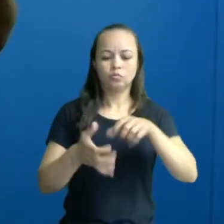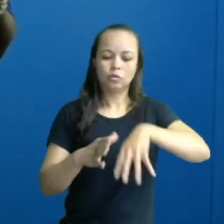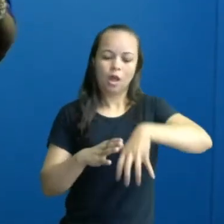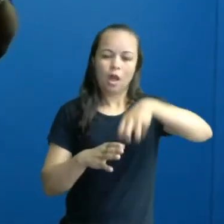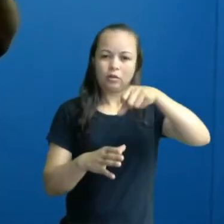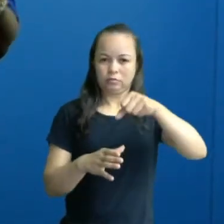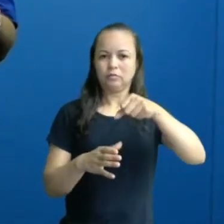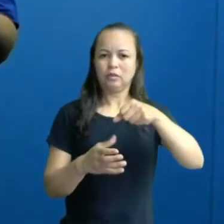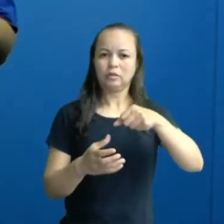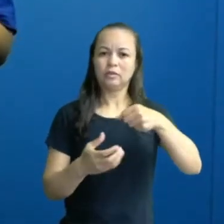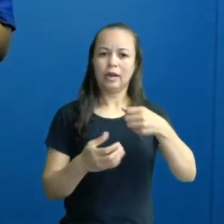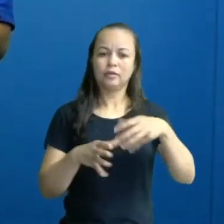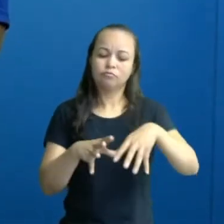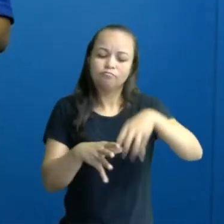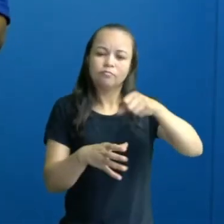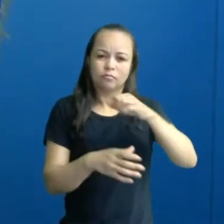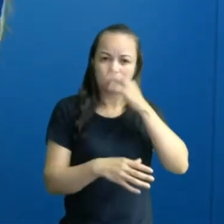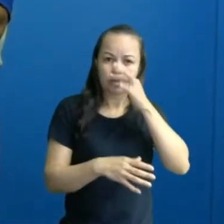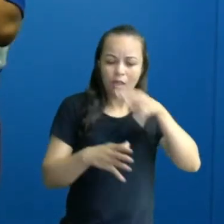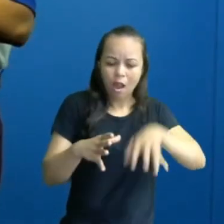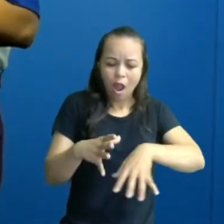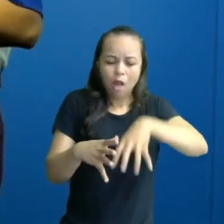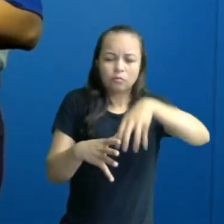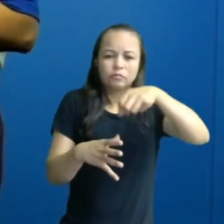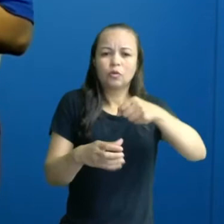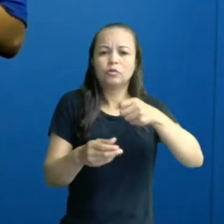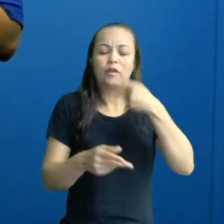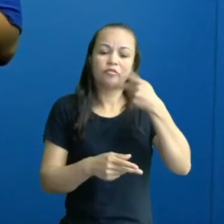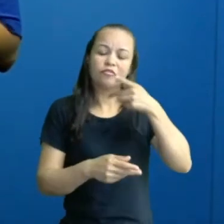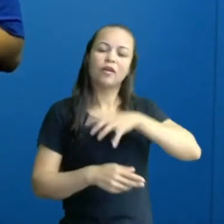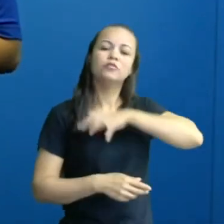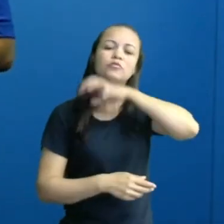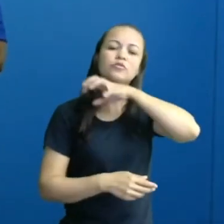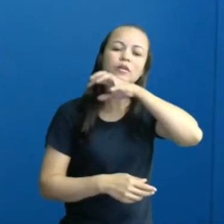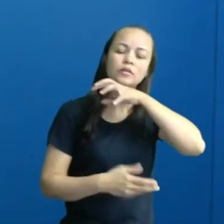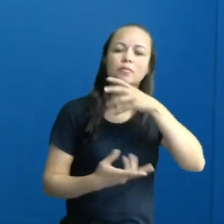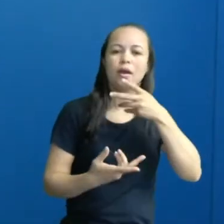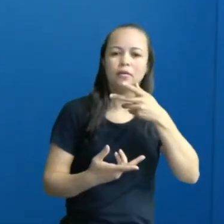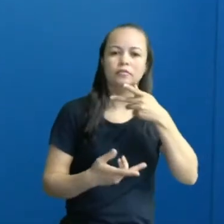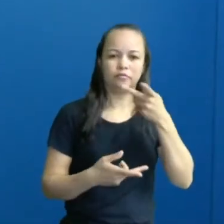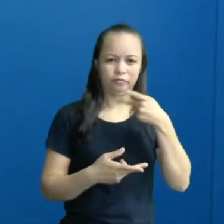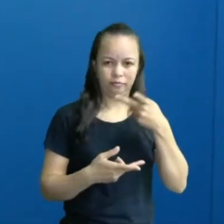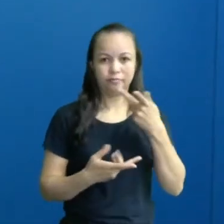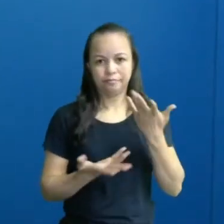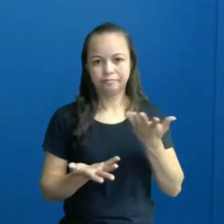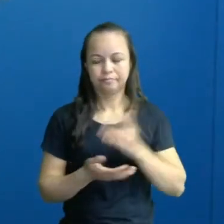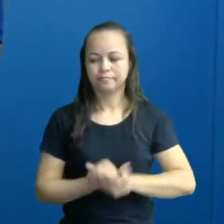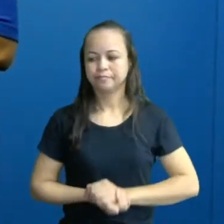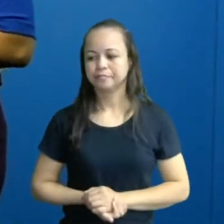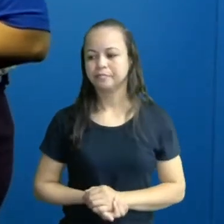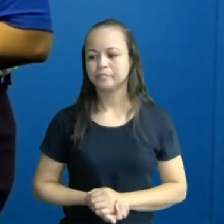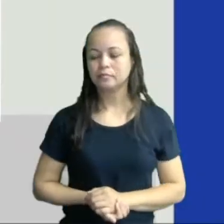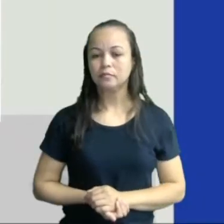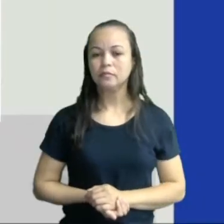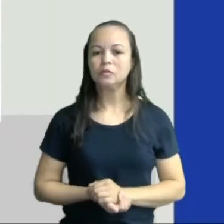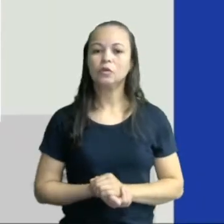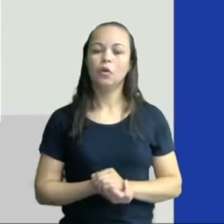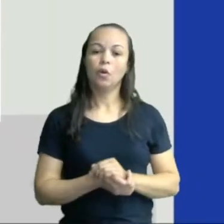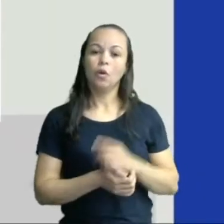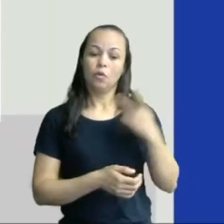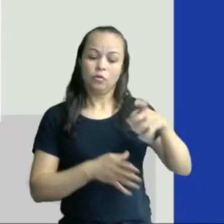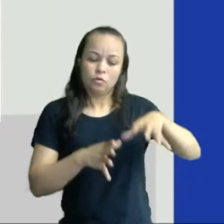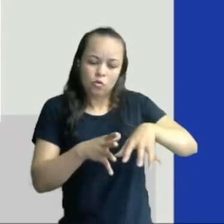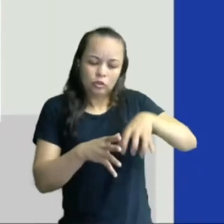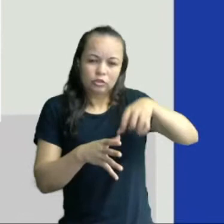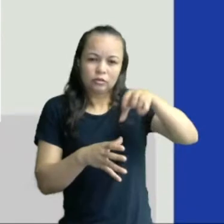da vegetação, das plantas. Quando ele fala de animal, ele fala dos animais, tá? O extrativismo é